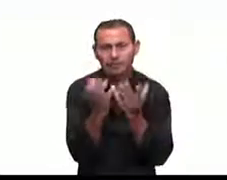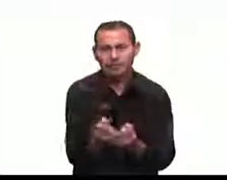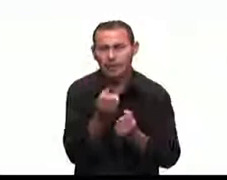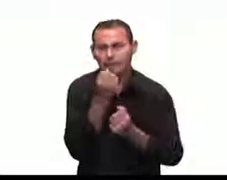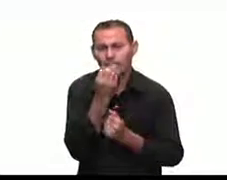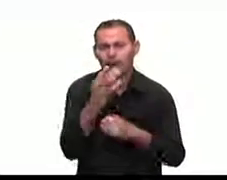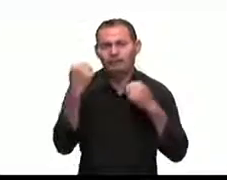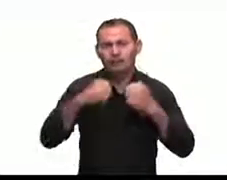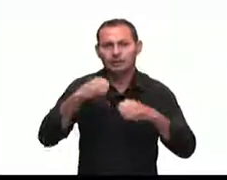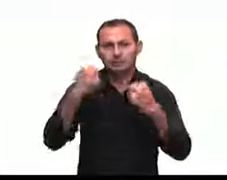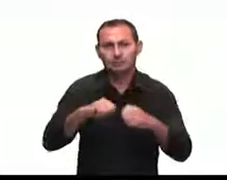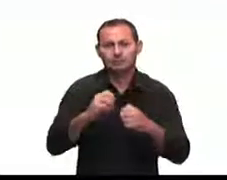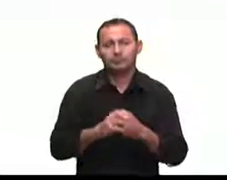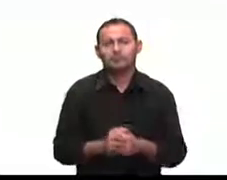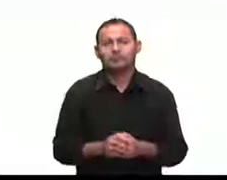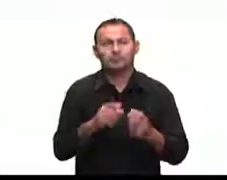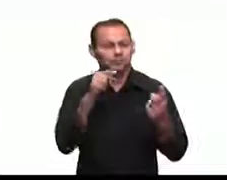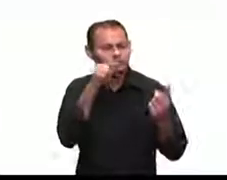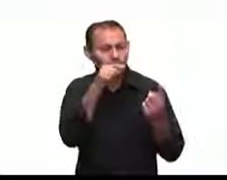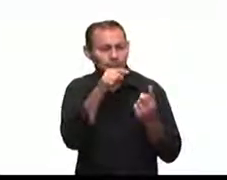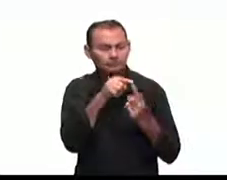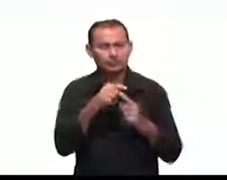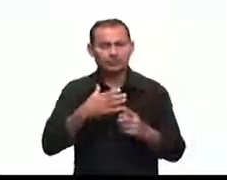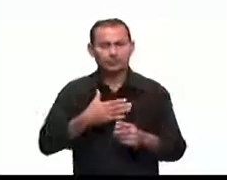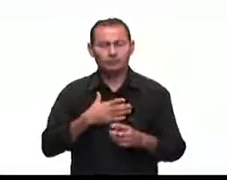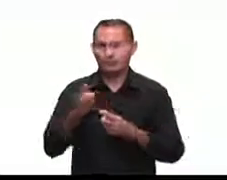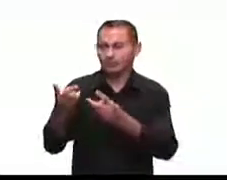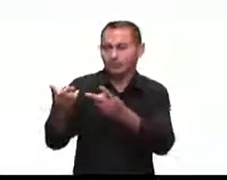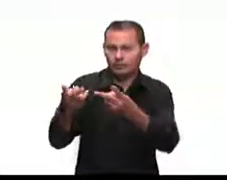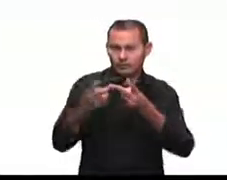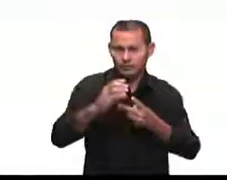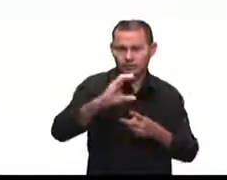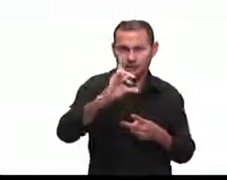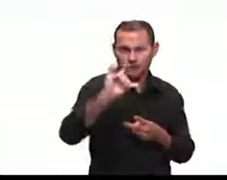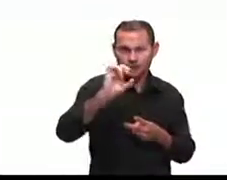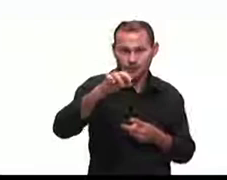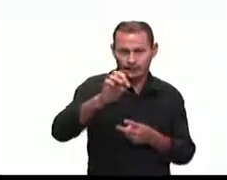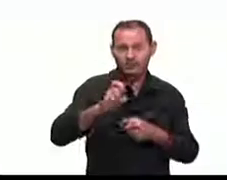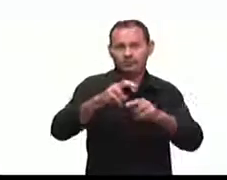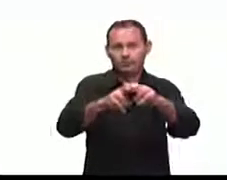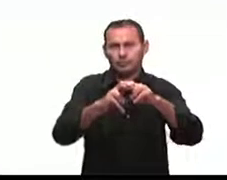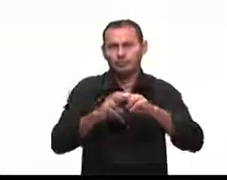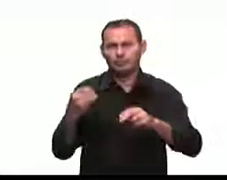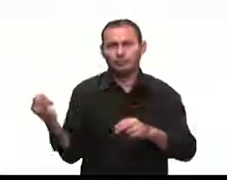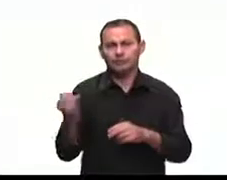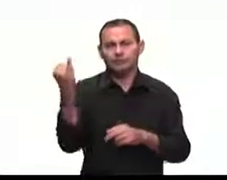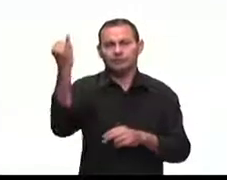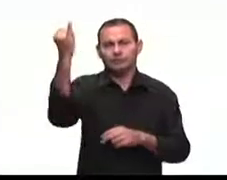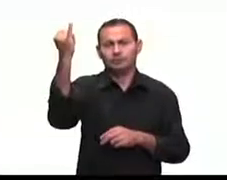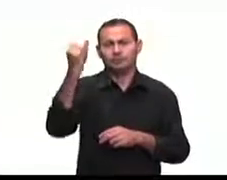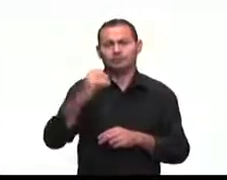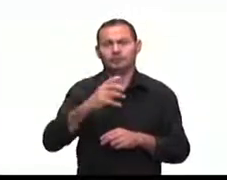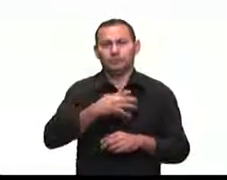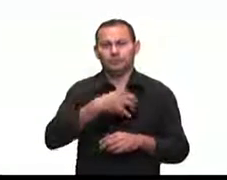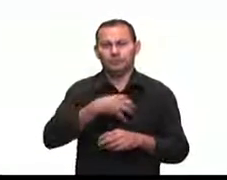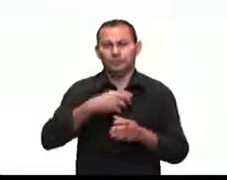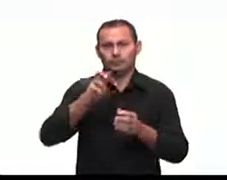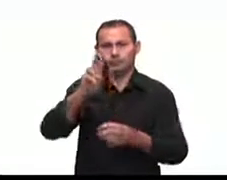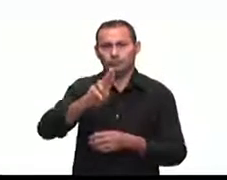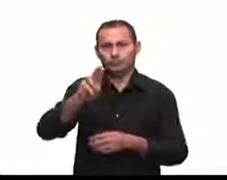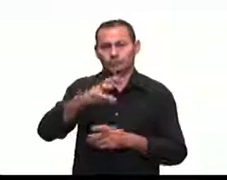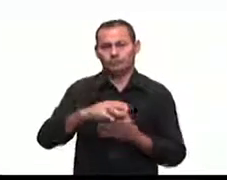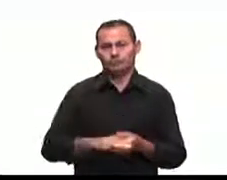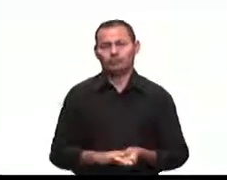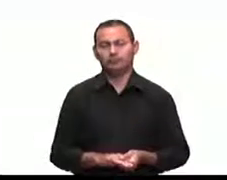as necessidades, as expectativas do meu cliente, por isso, então, a importância do perfil do